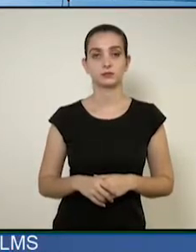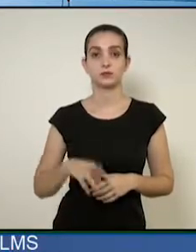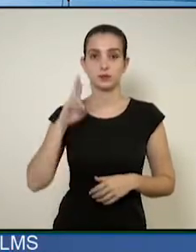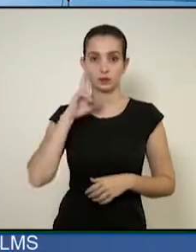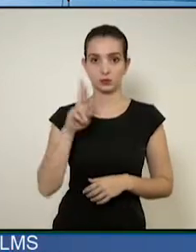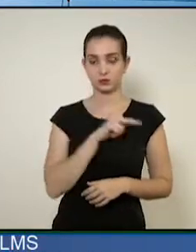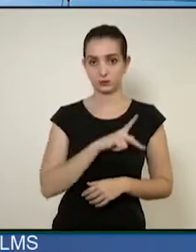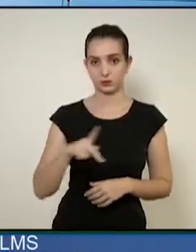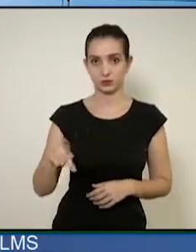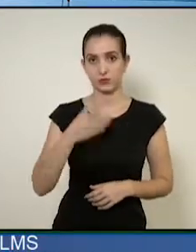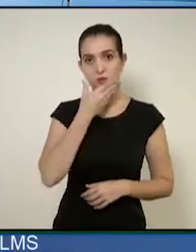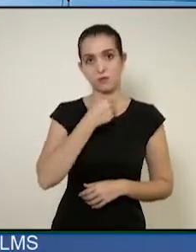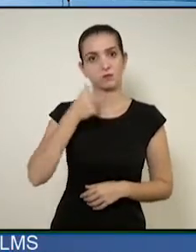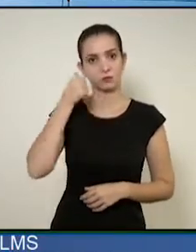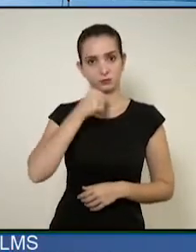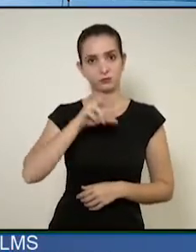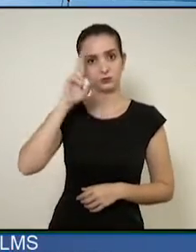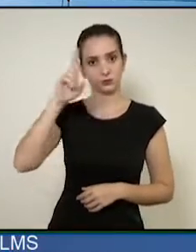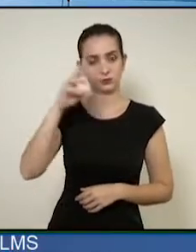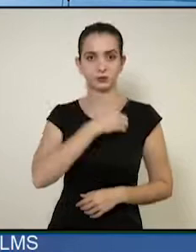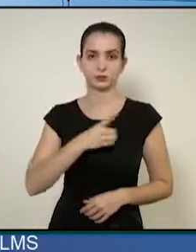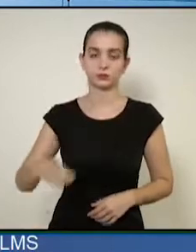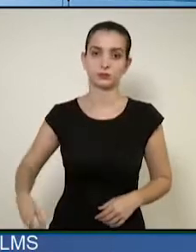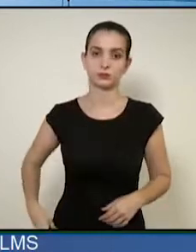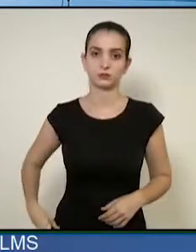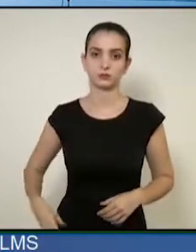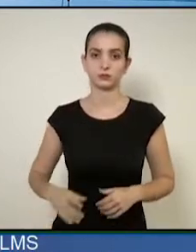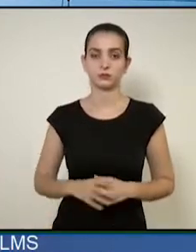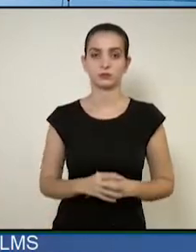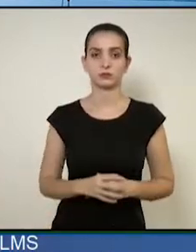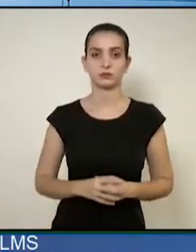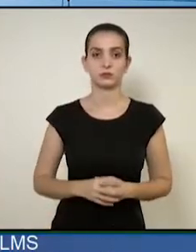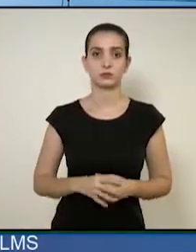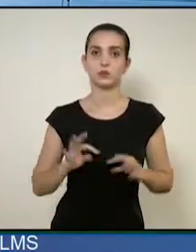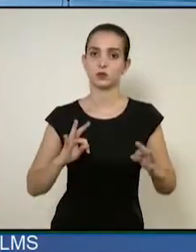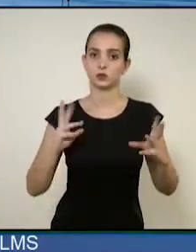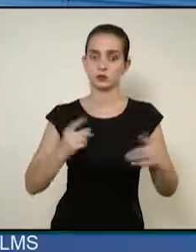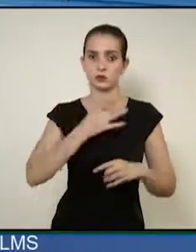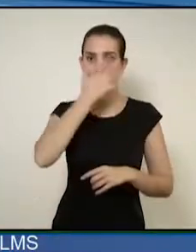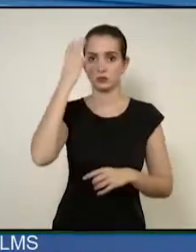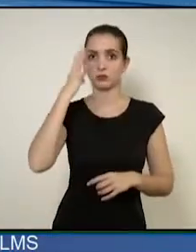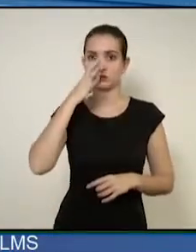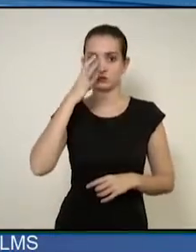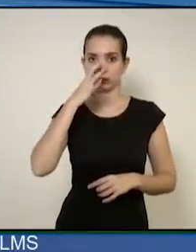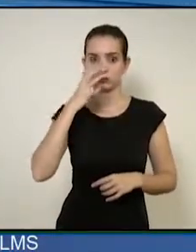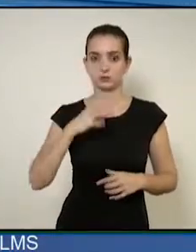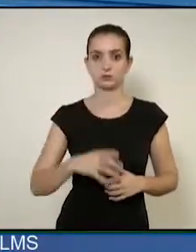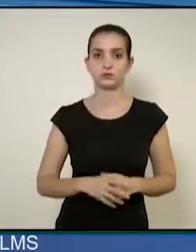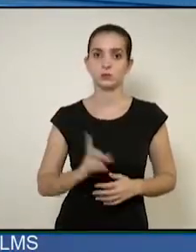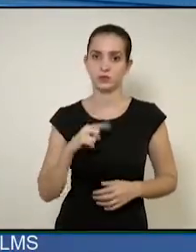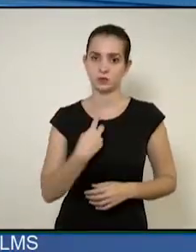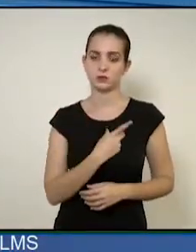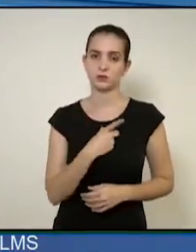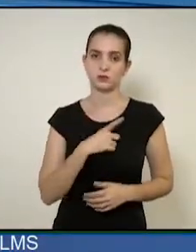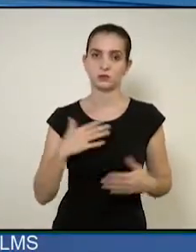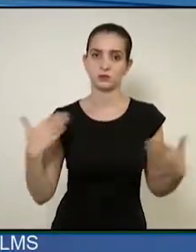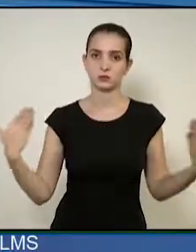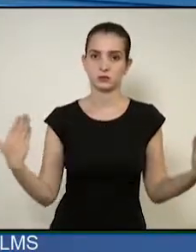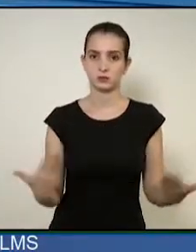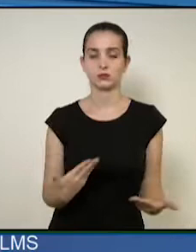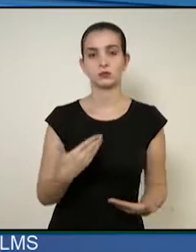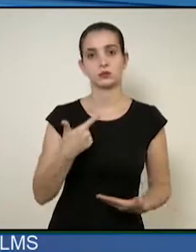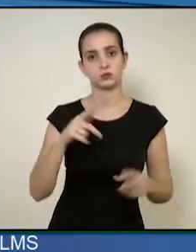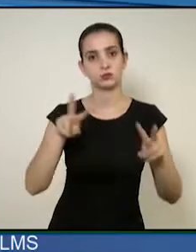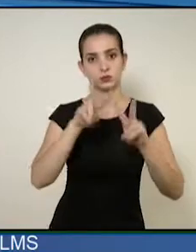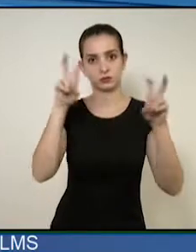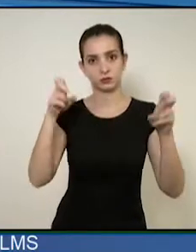Senhor presidente, senhoras e senhores parlamentares, povo que nos acompanha aqui, nós temos hoje dois